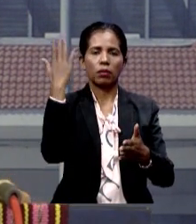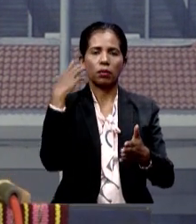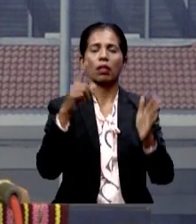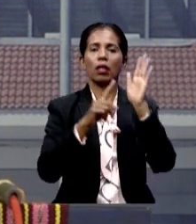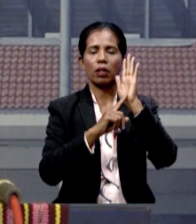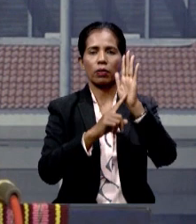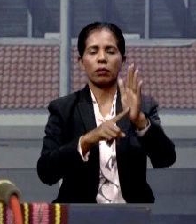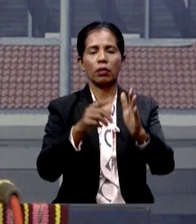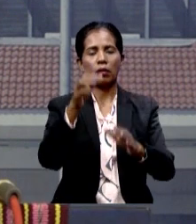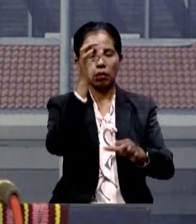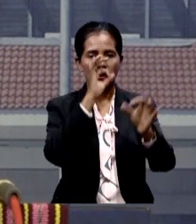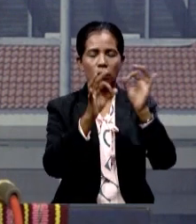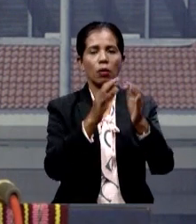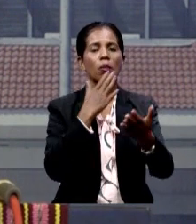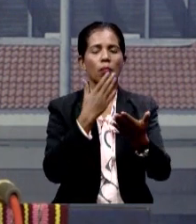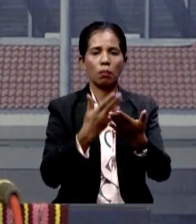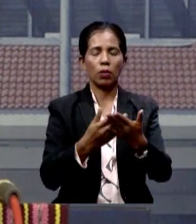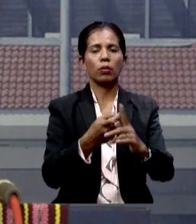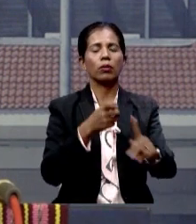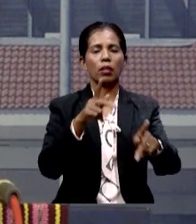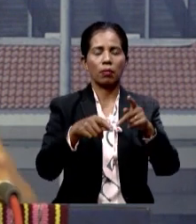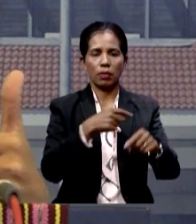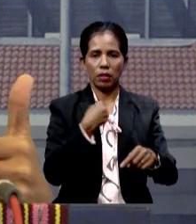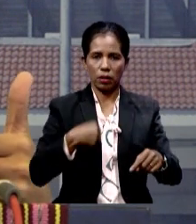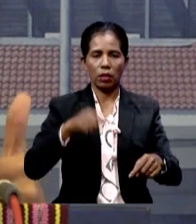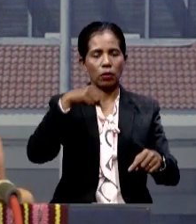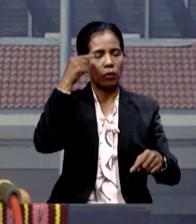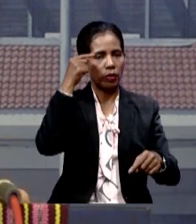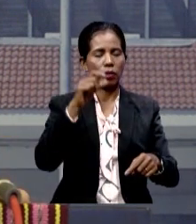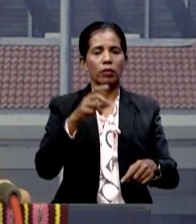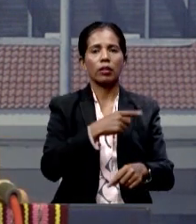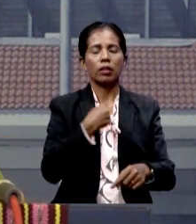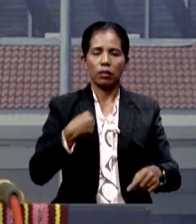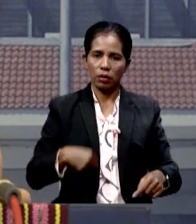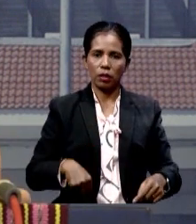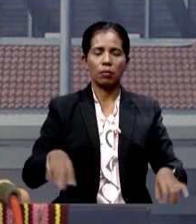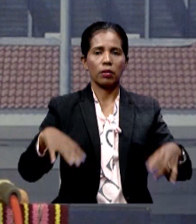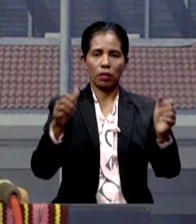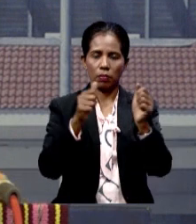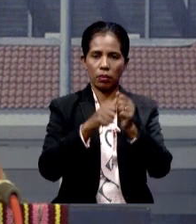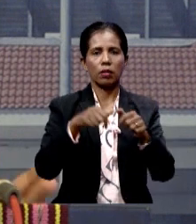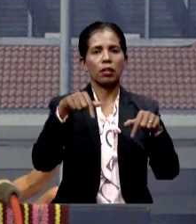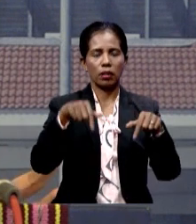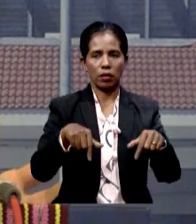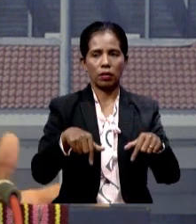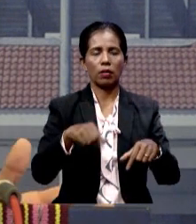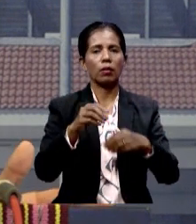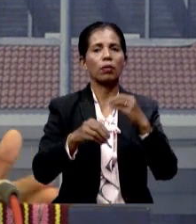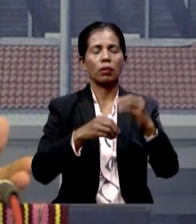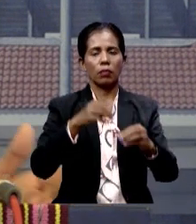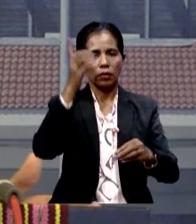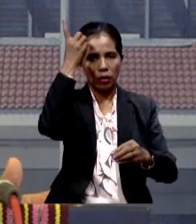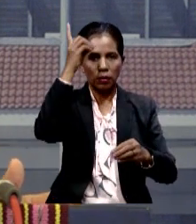tudo compromisso e voto, o seu povo China, governo China, para a cooperação, sabe que existe uma para relações